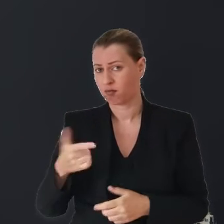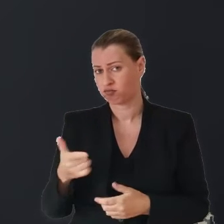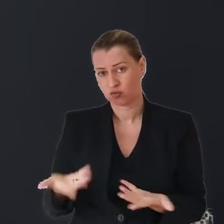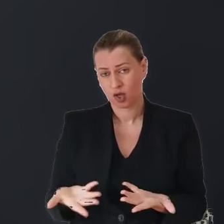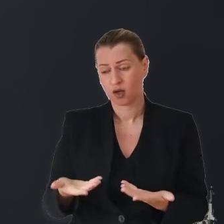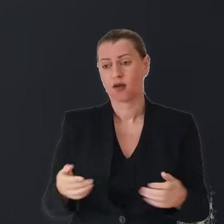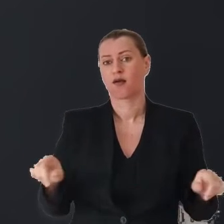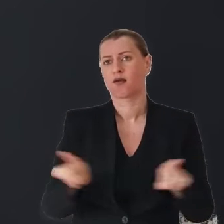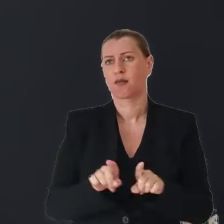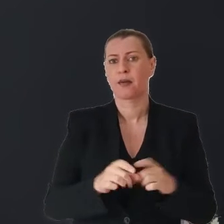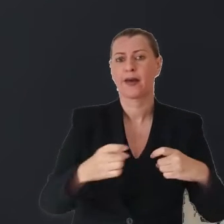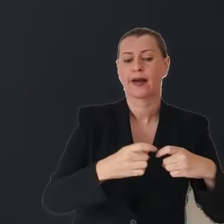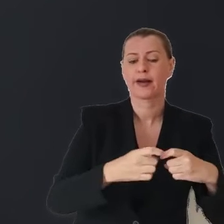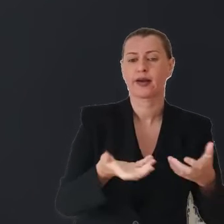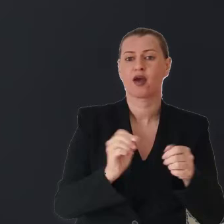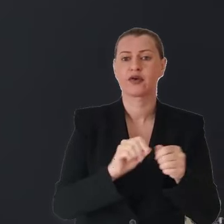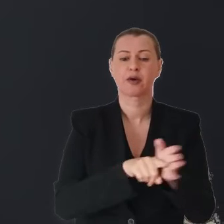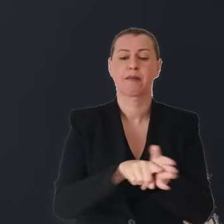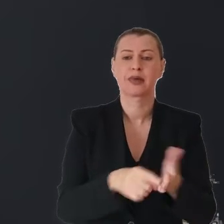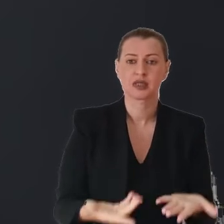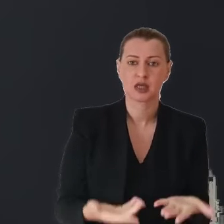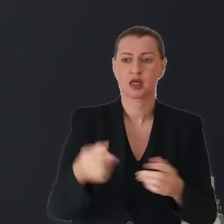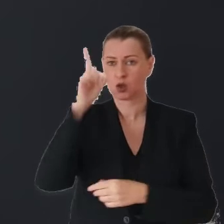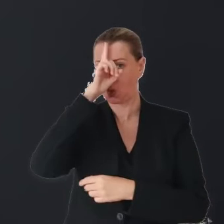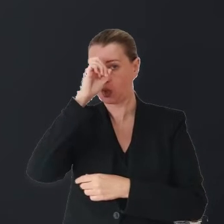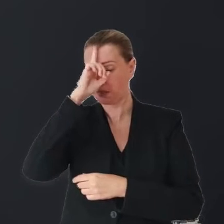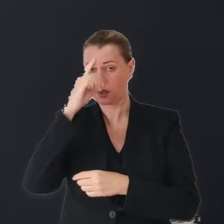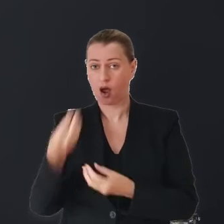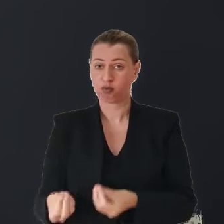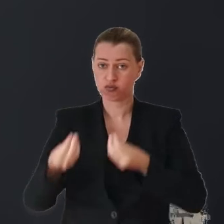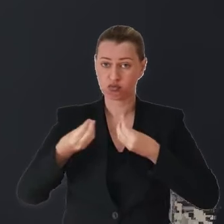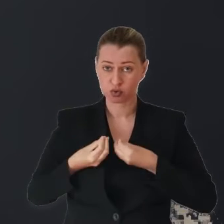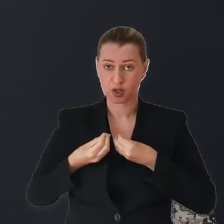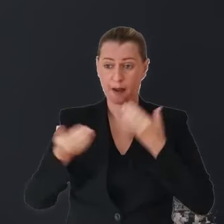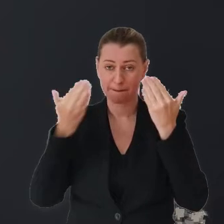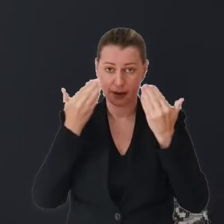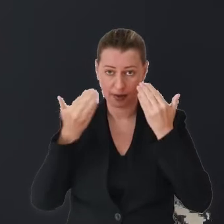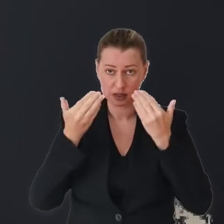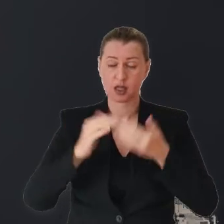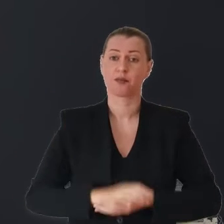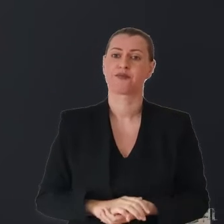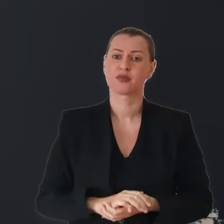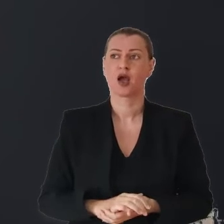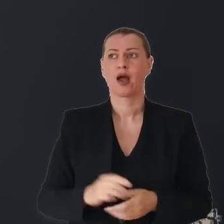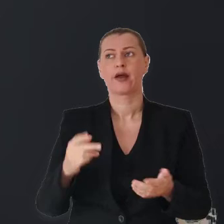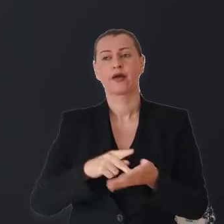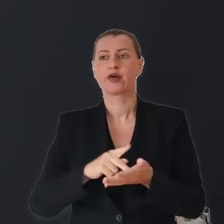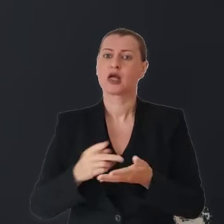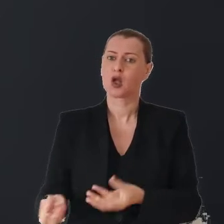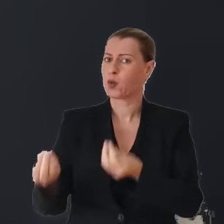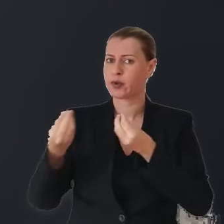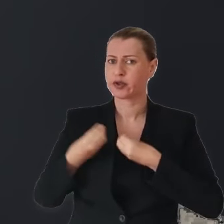pouco, não sei, numa clínica que quer fazer uma pesquisa, um hospital acaba mandando para nós analisar. Na verdade, não manda para nós, né?